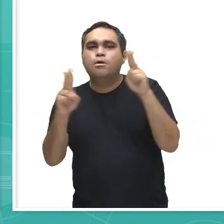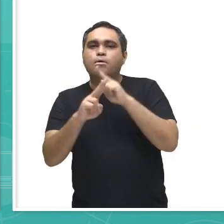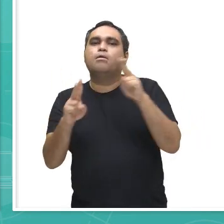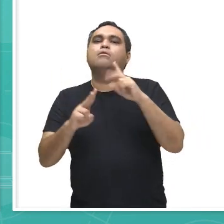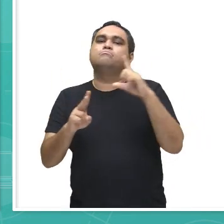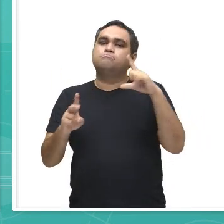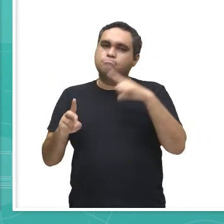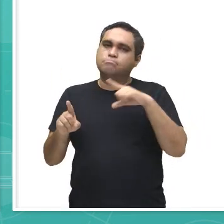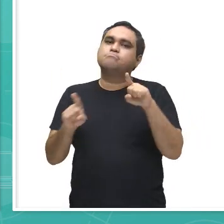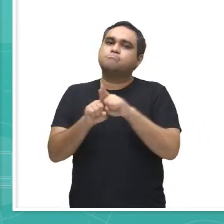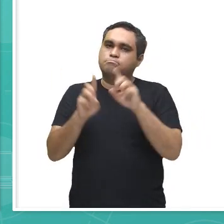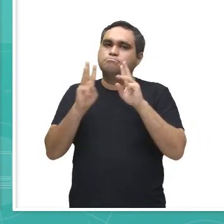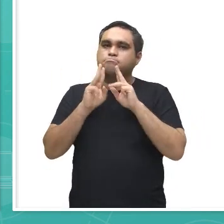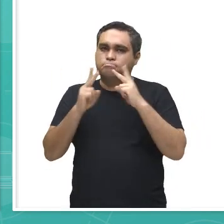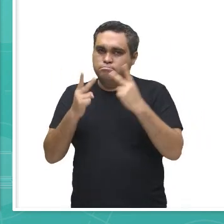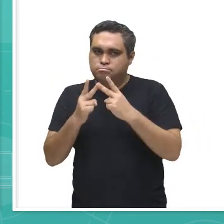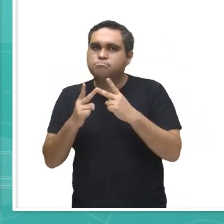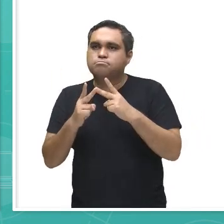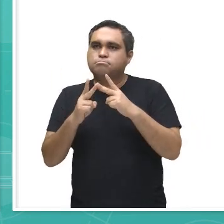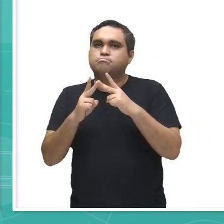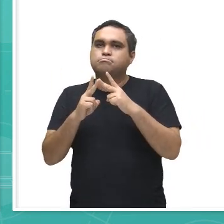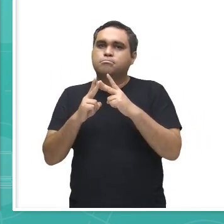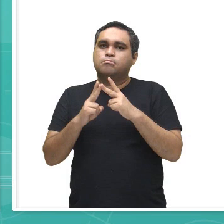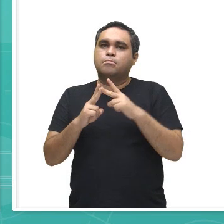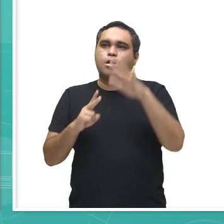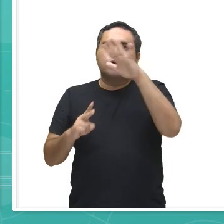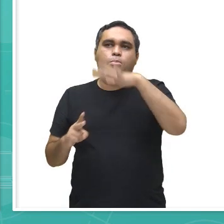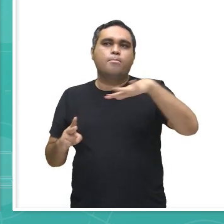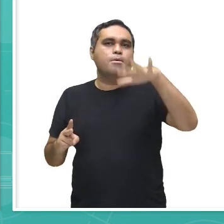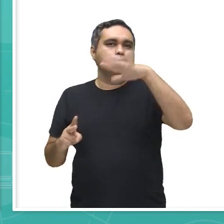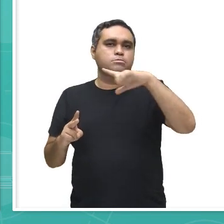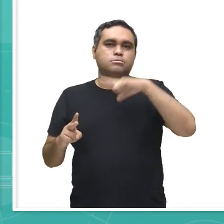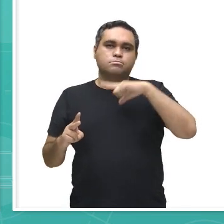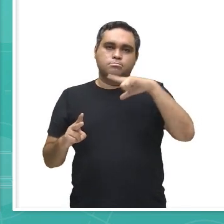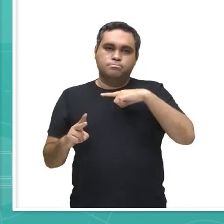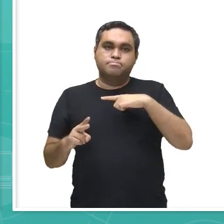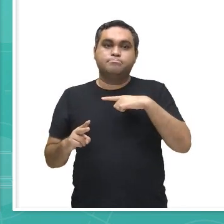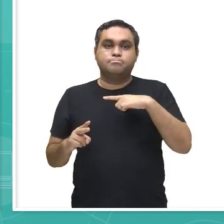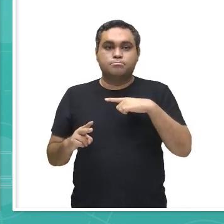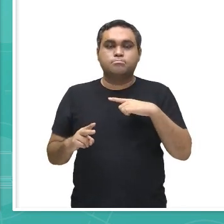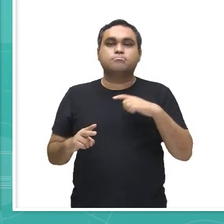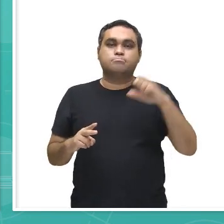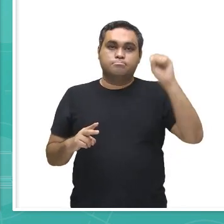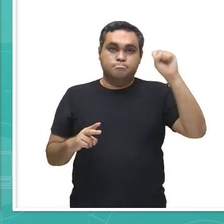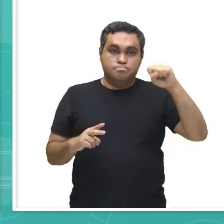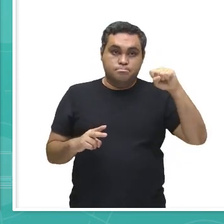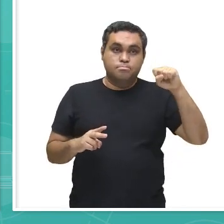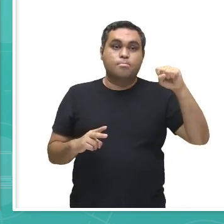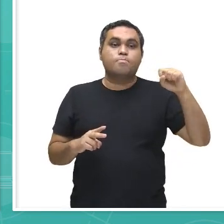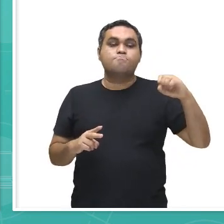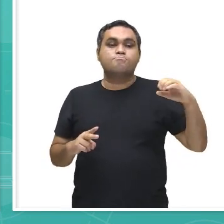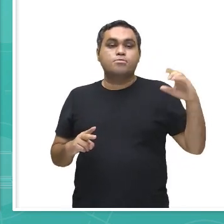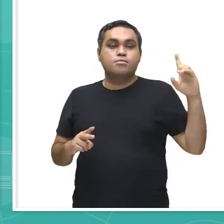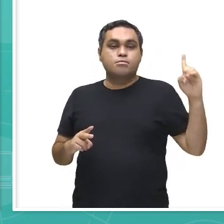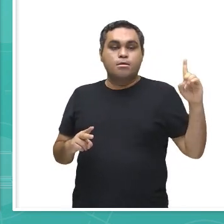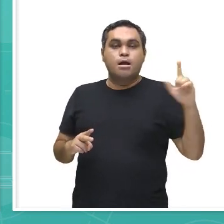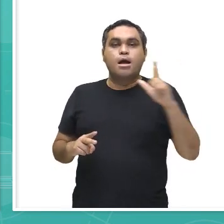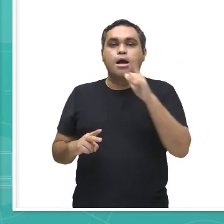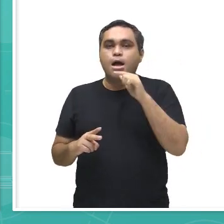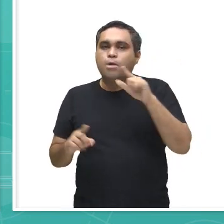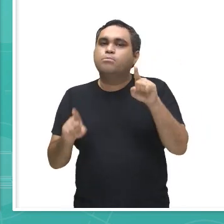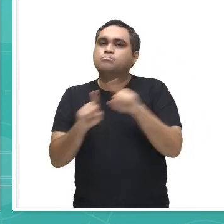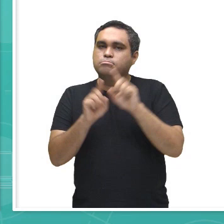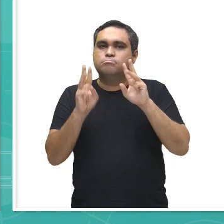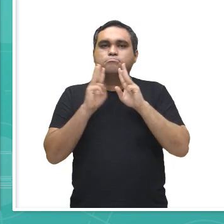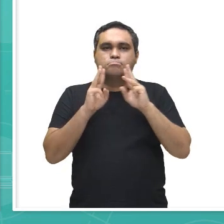espaço. A água também é considerada uma matéria. E a luz da vela? Né? A luz da